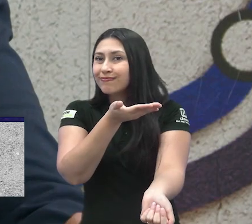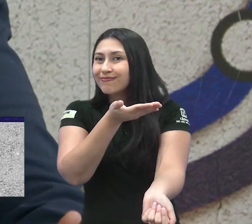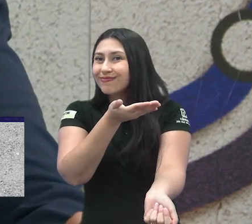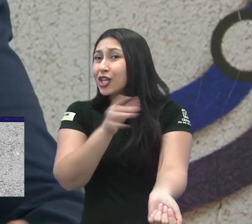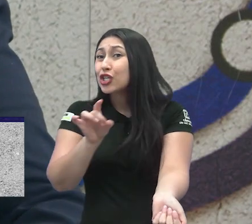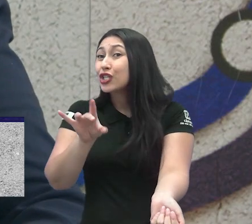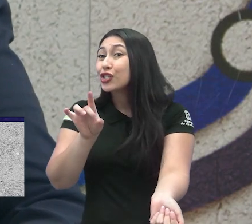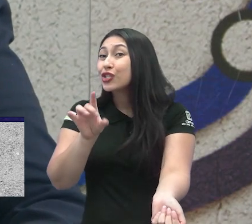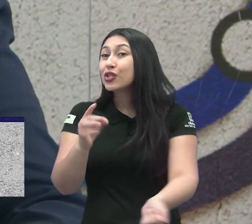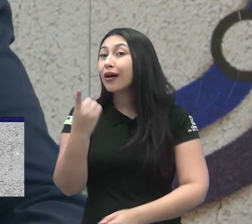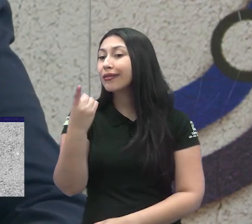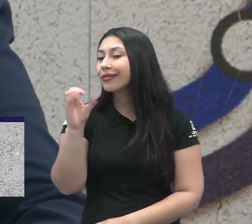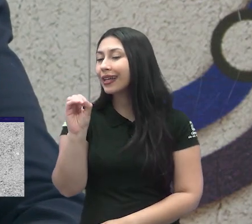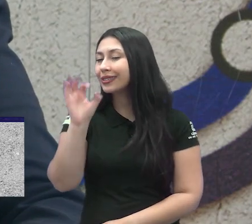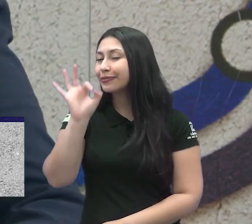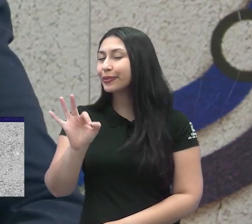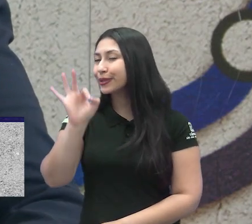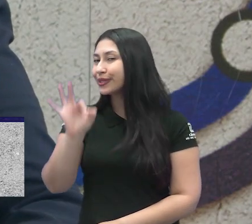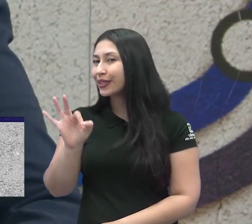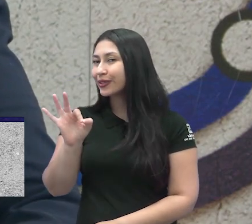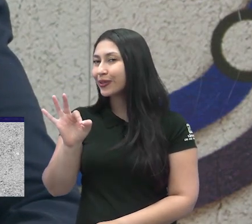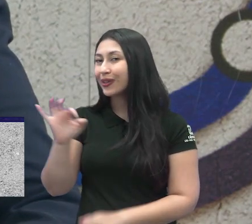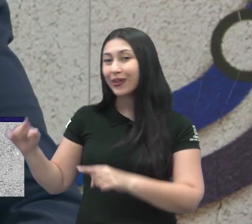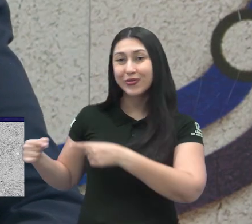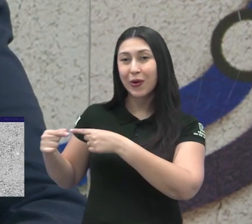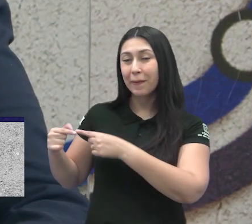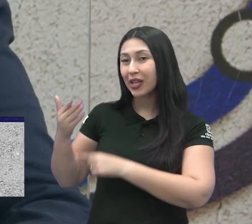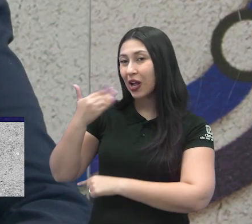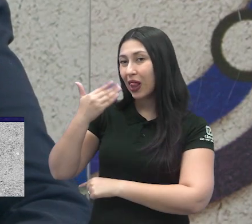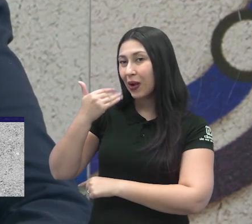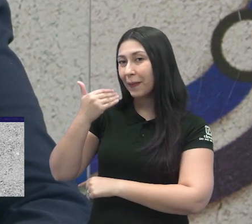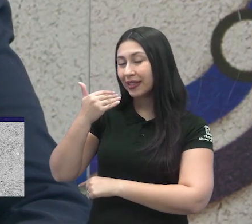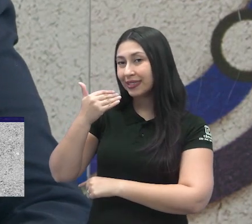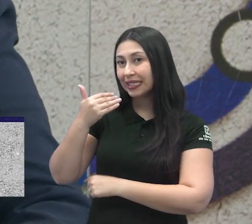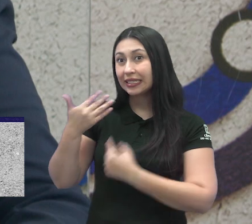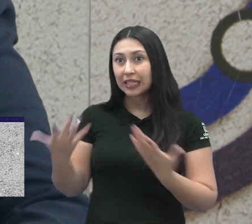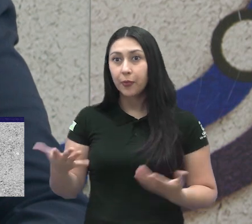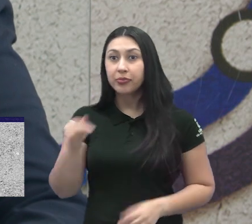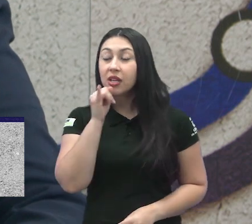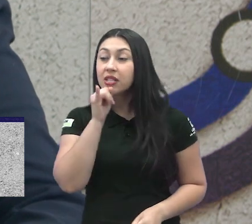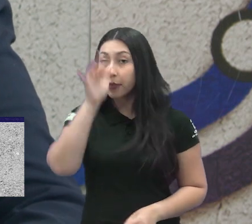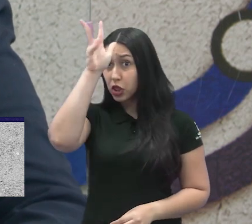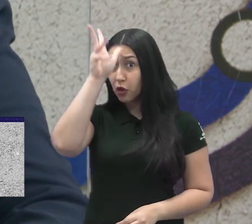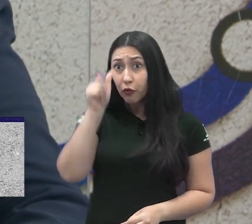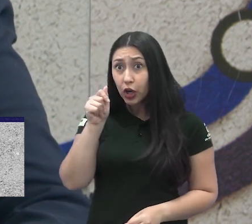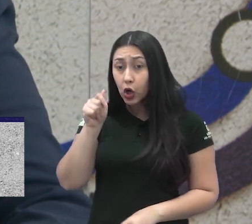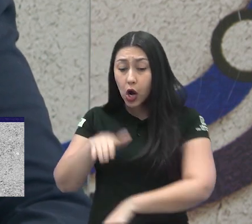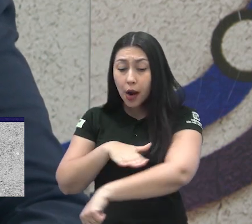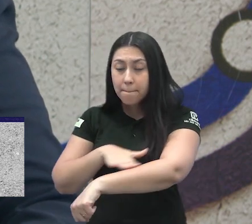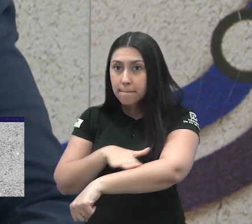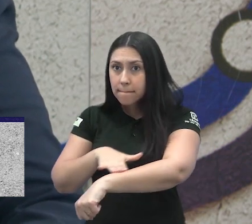menos de 10% do colesterol sanguíneo vem da dieta, né? Então, assim, na pele, na gordura daquele